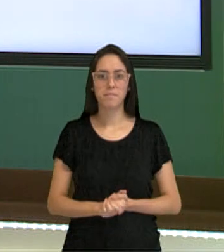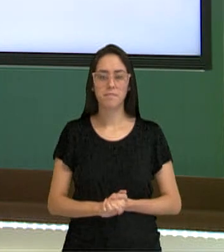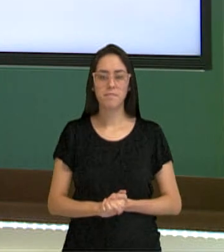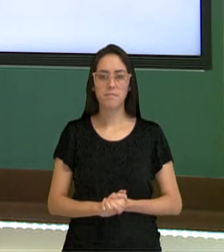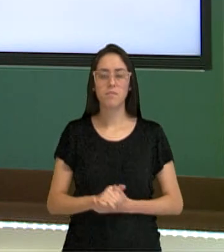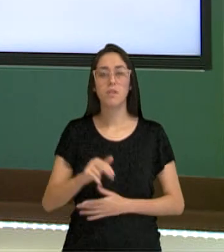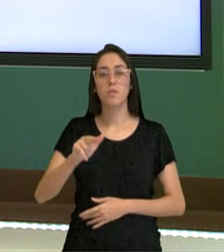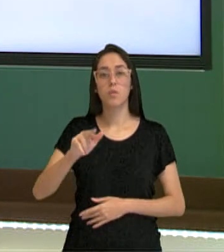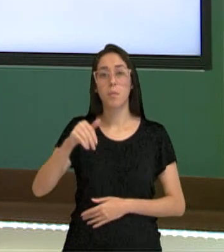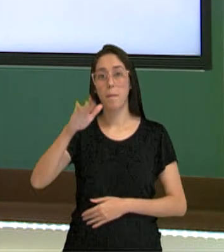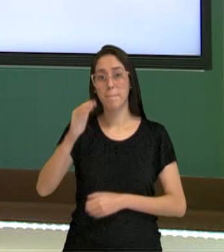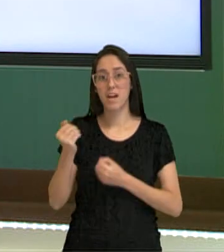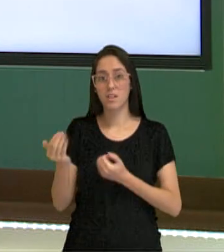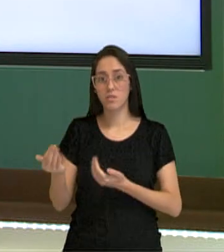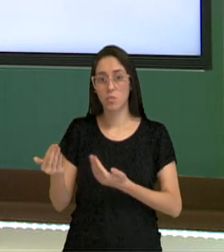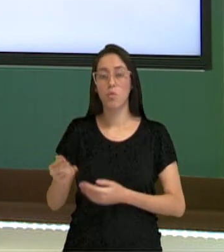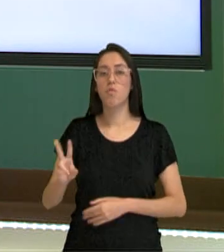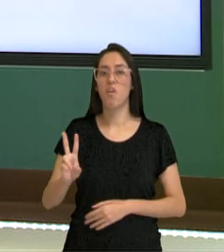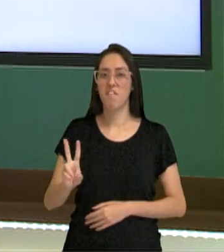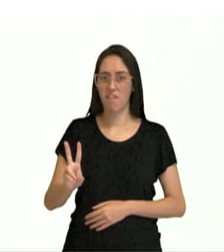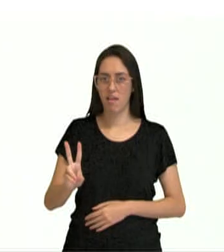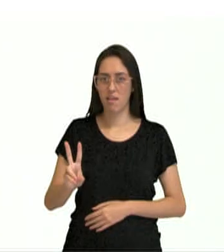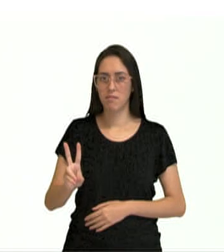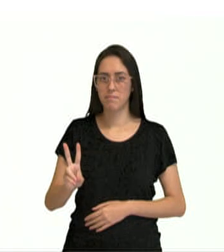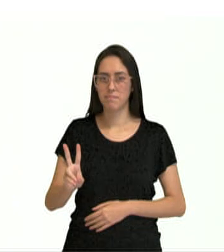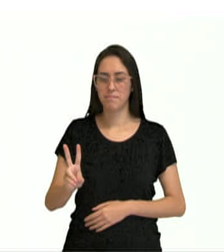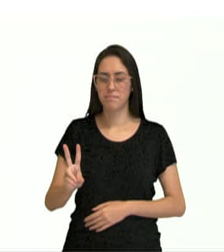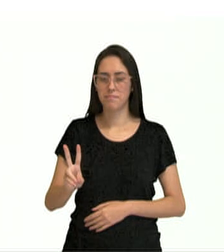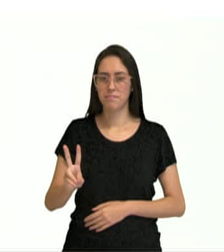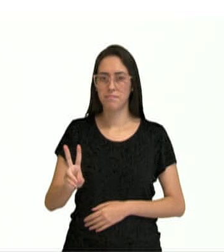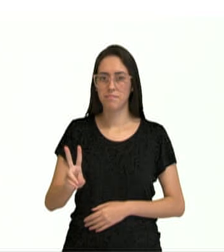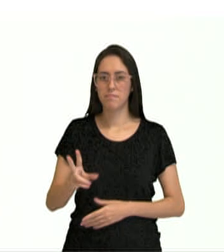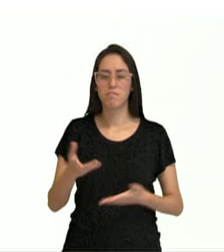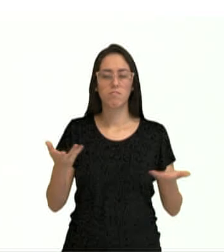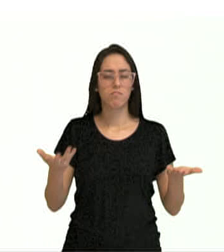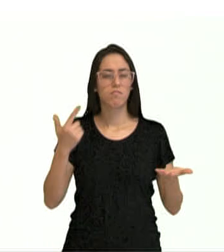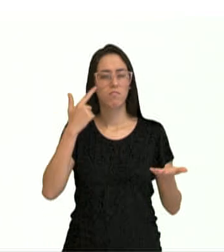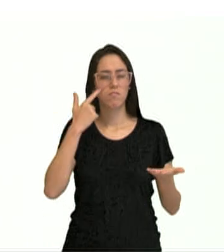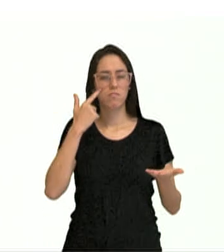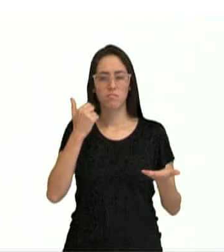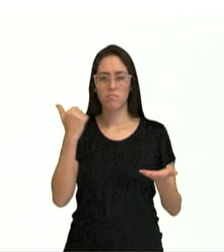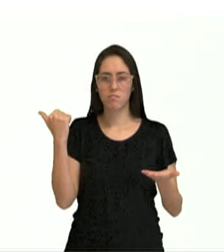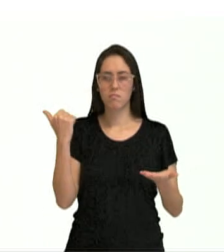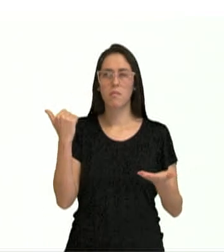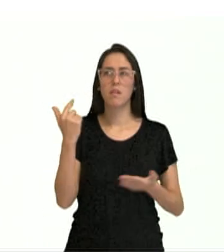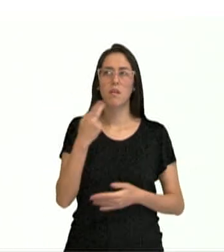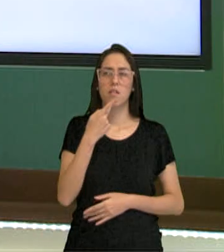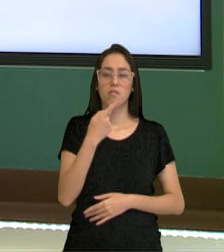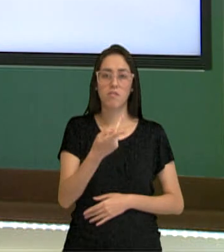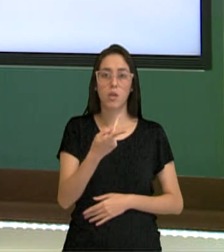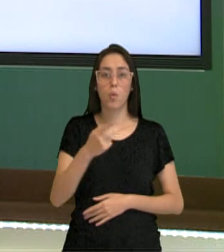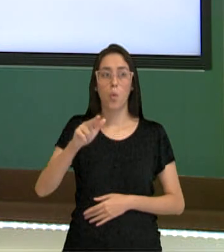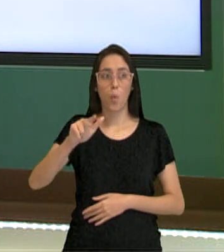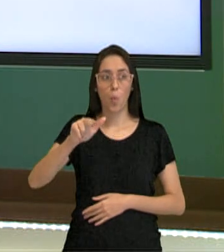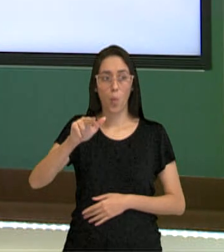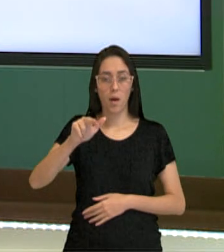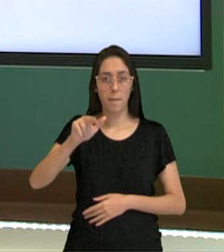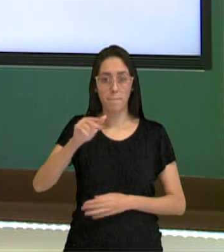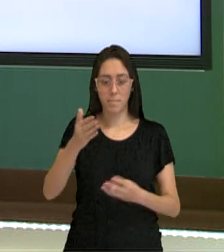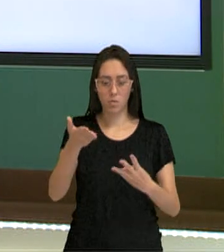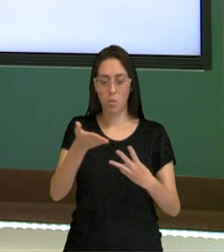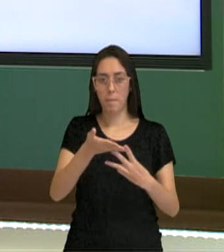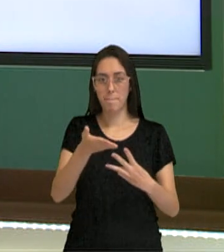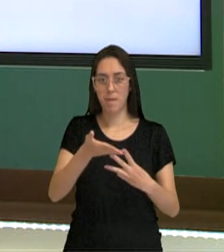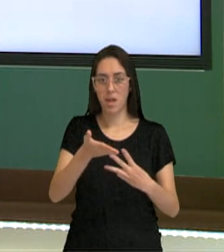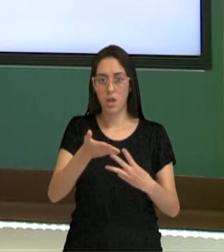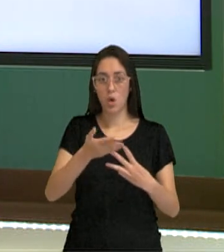novo recebeu V, ok? Agora vamos lendo o texto de novo. Ele dizia que o irmão do meio